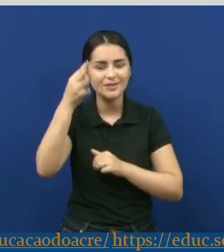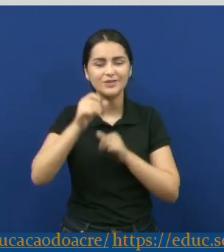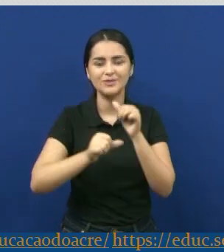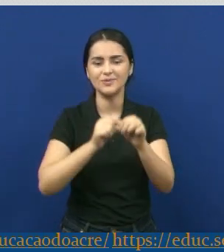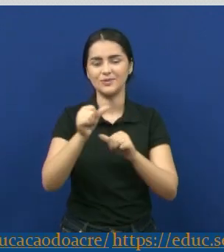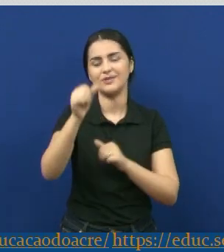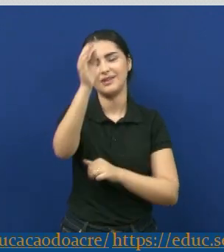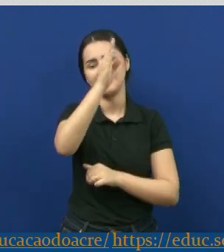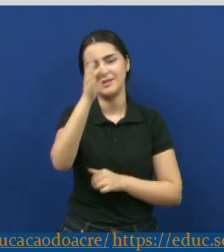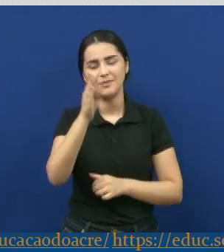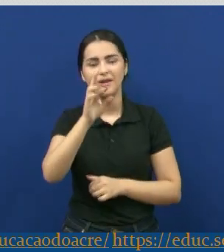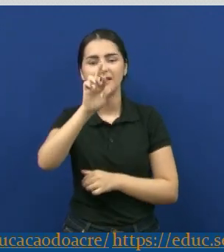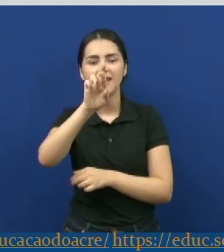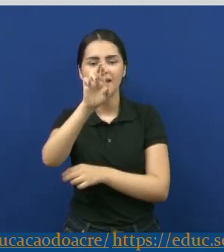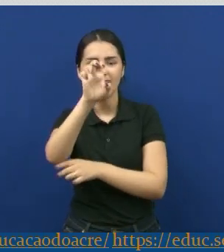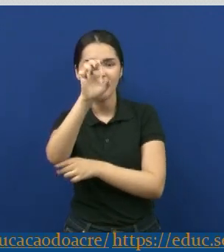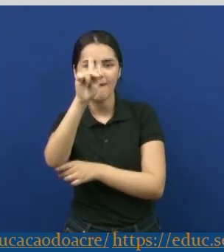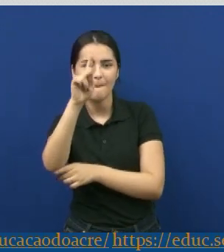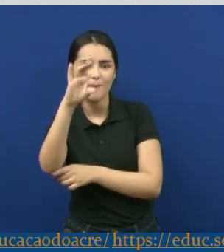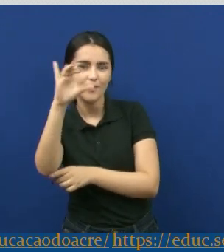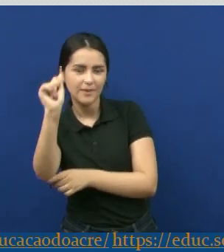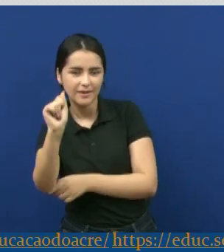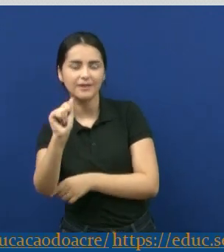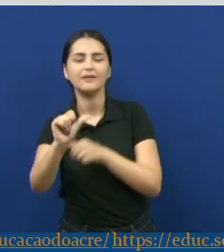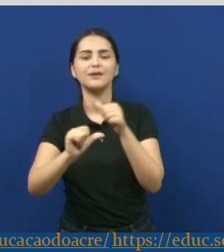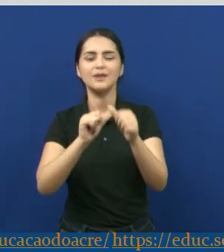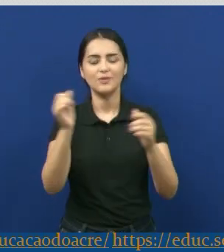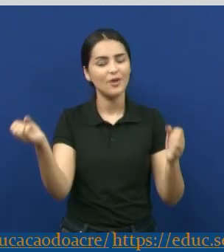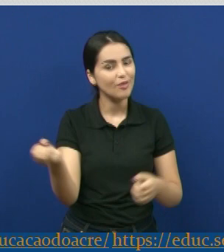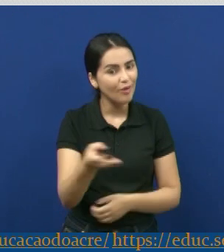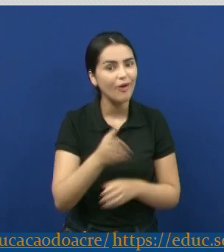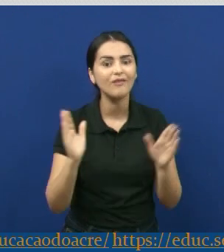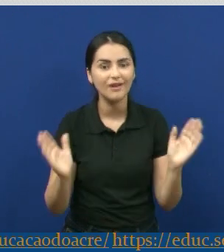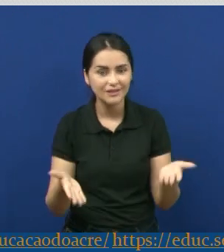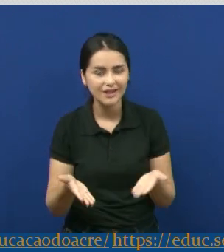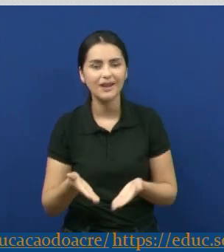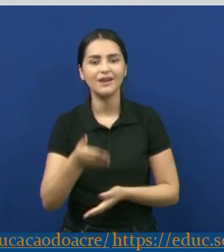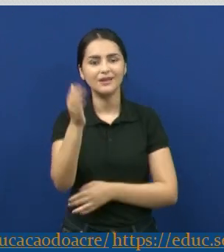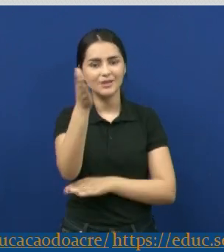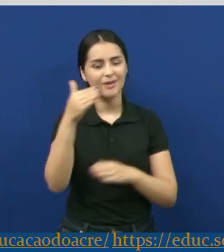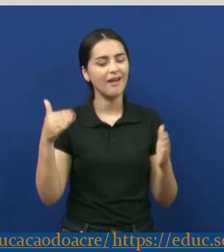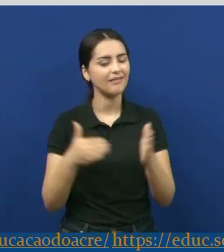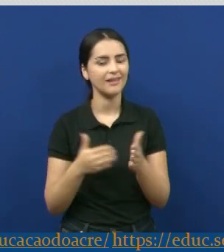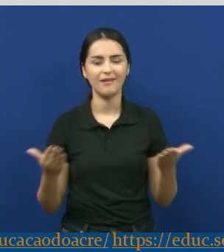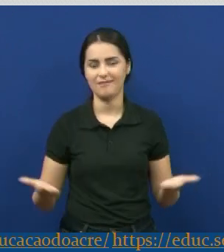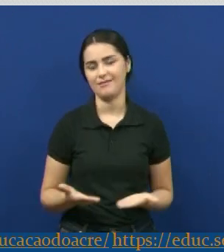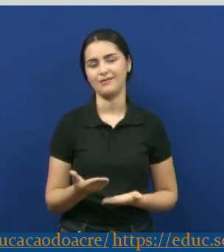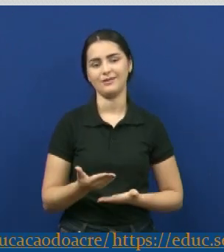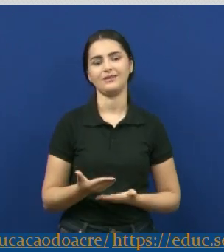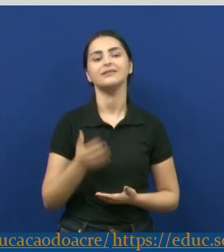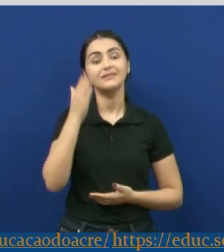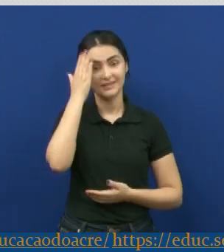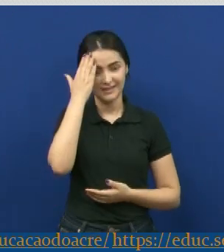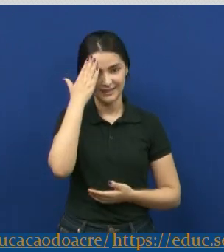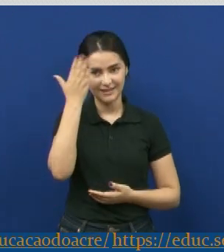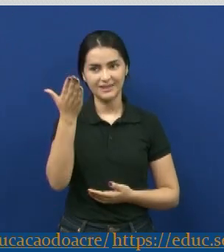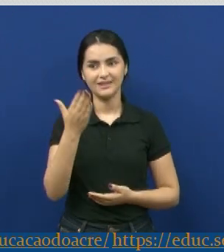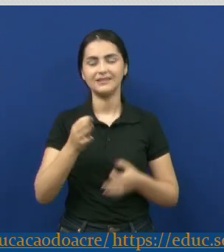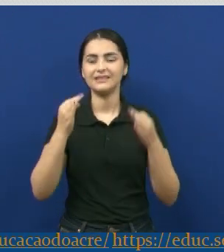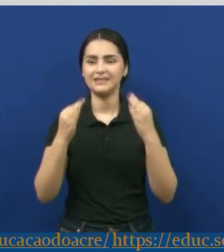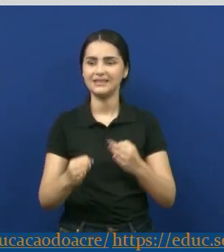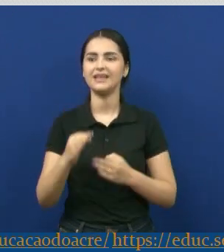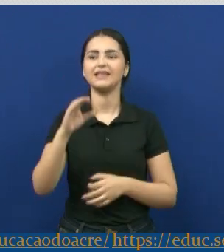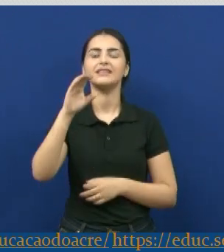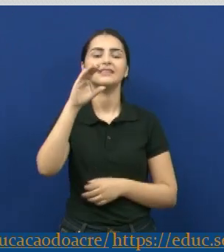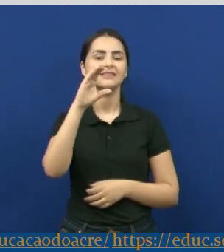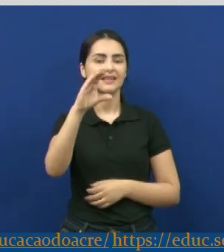bandeira da República, implementando essa que é atual até hoje. Entenderam? Ficou certo